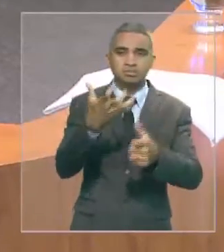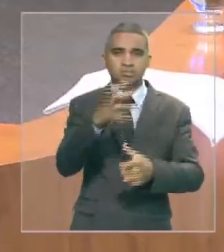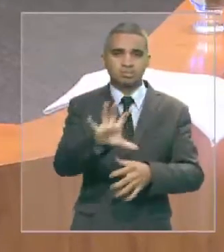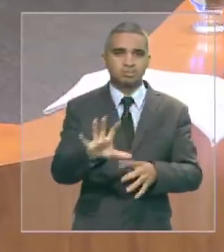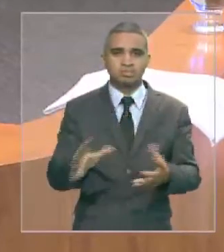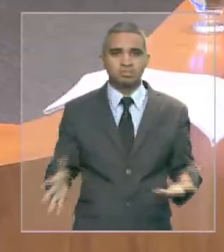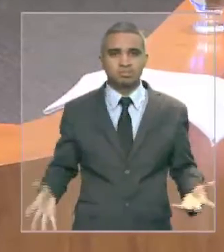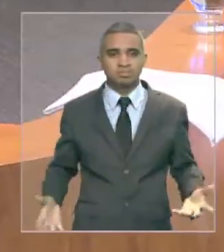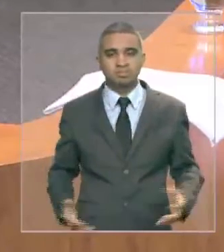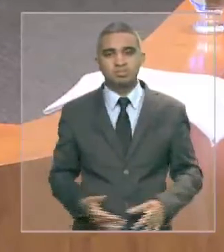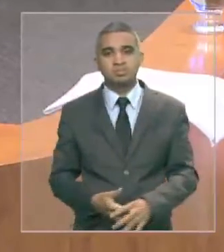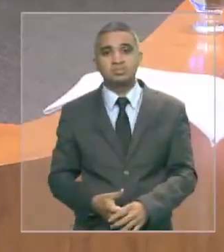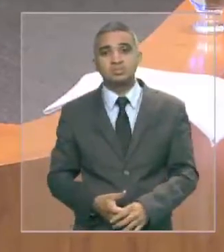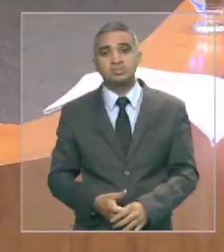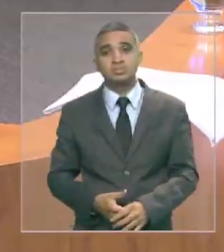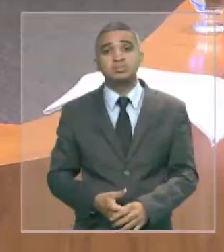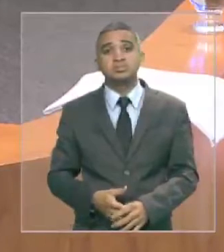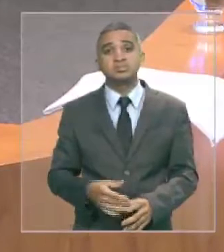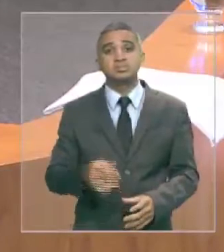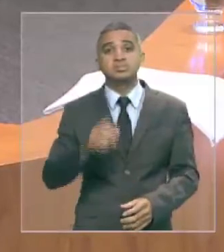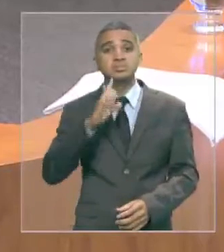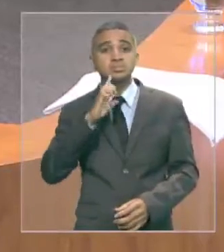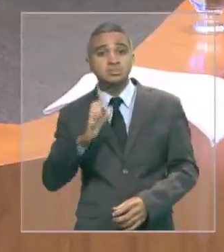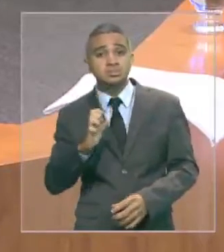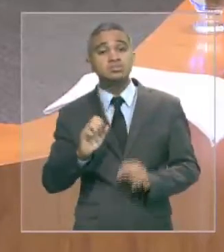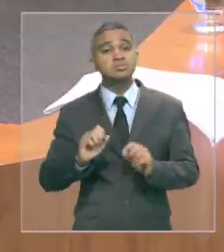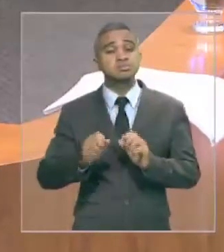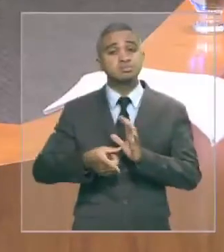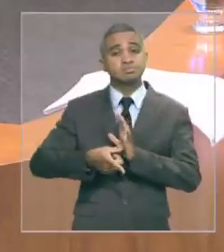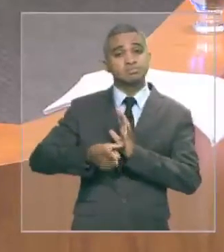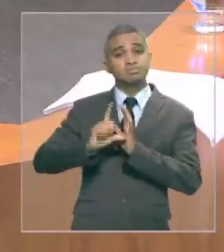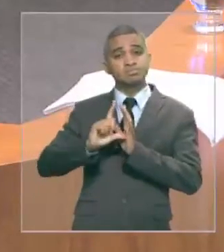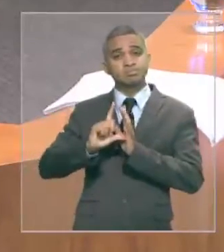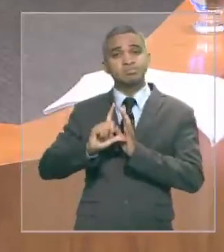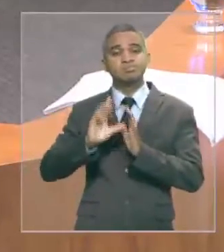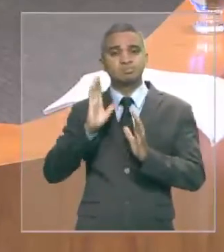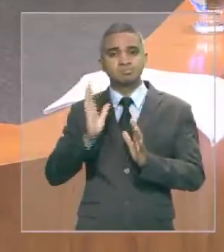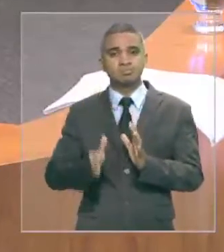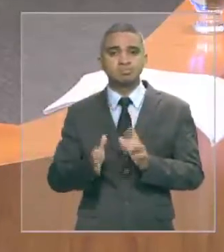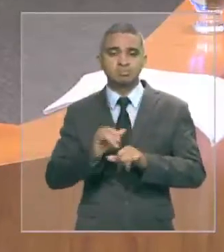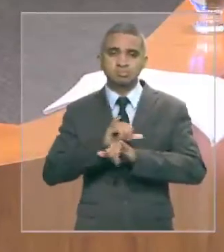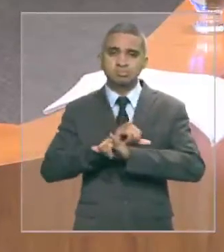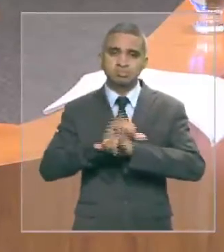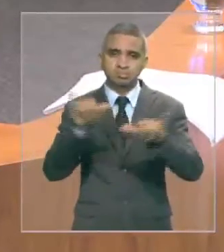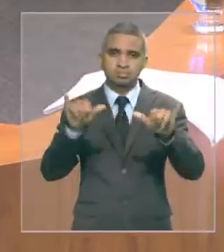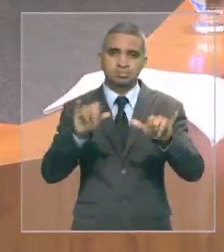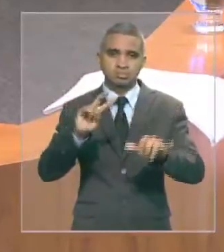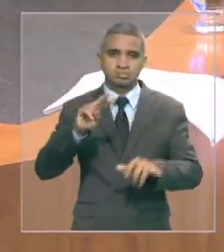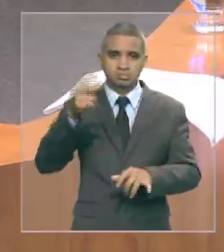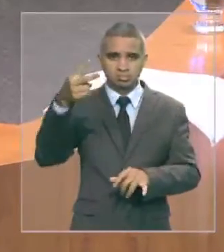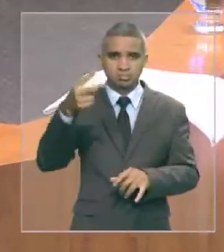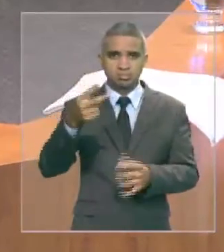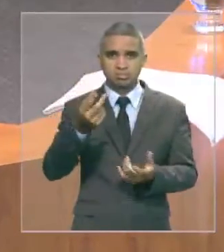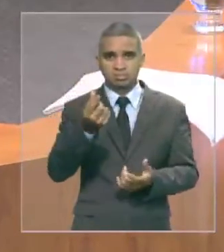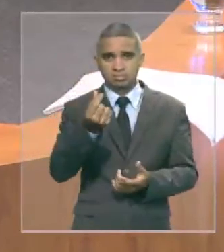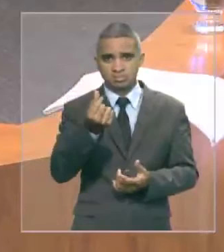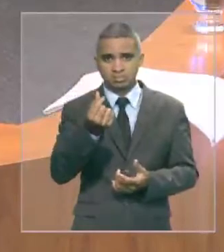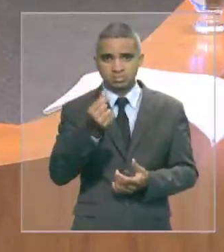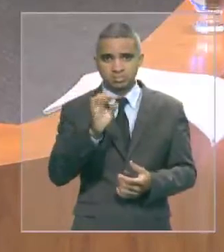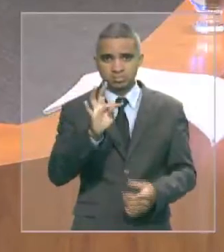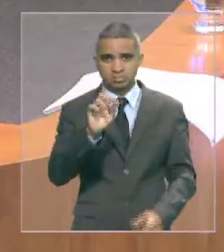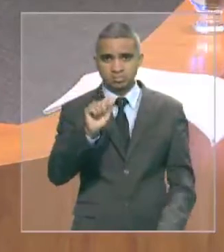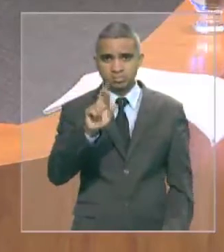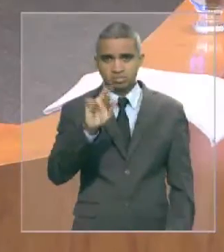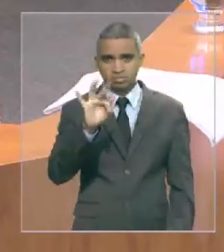eficiente. Ele se antecipou, deputado Edilásio, e fez esse realinhamento, não